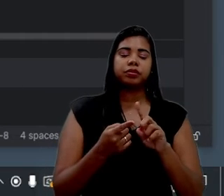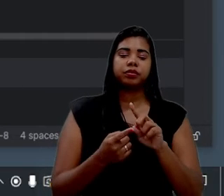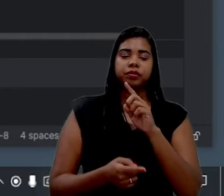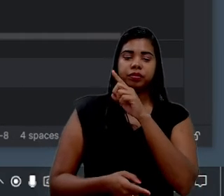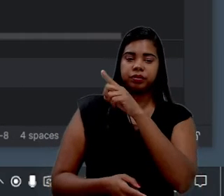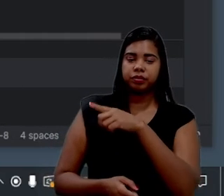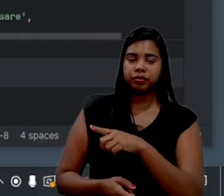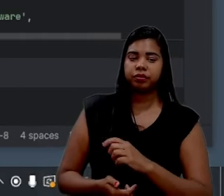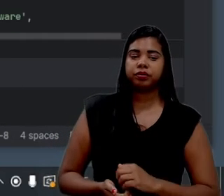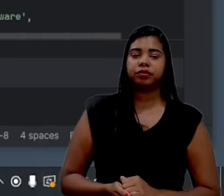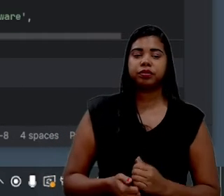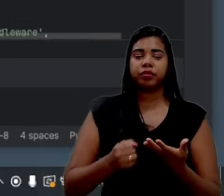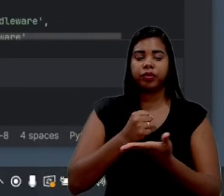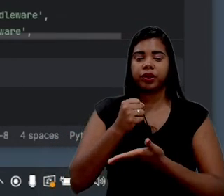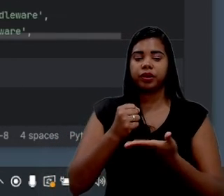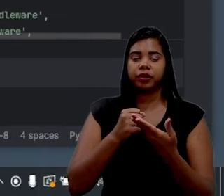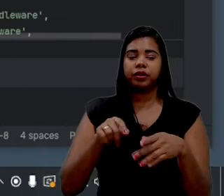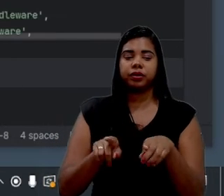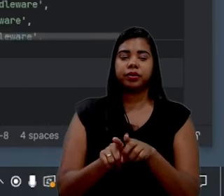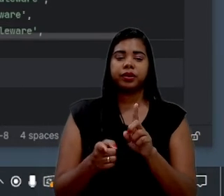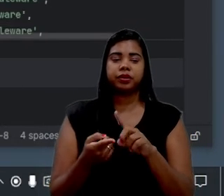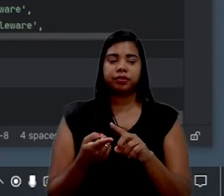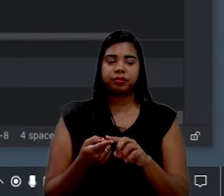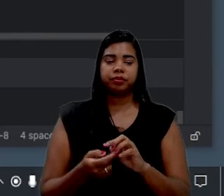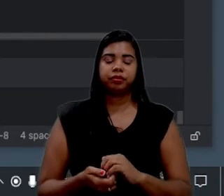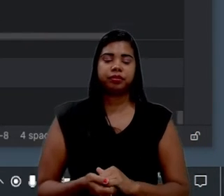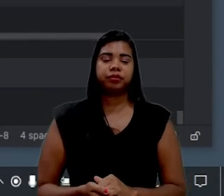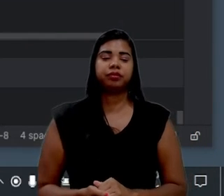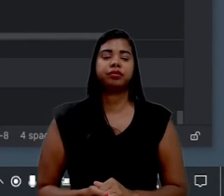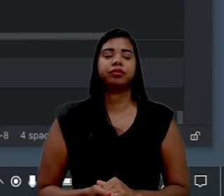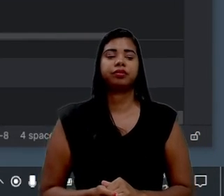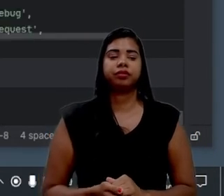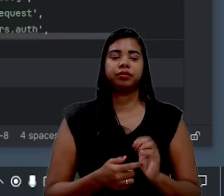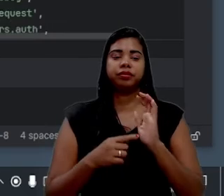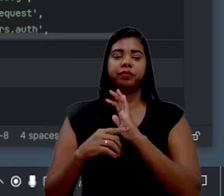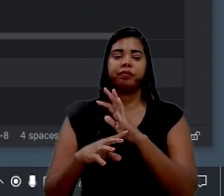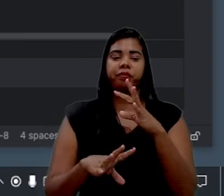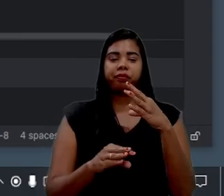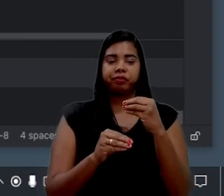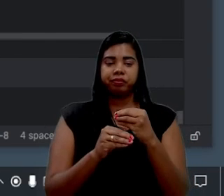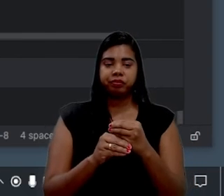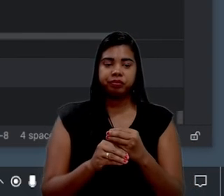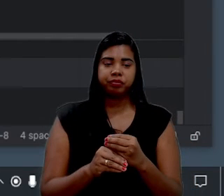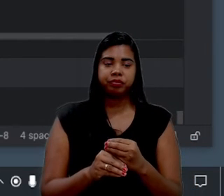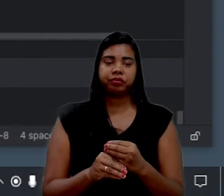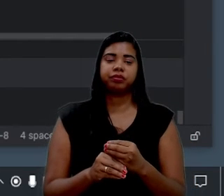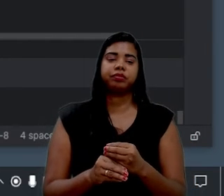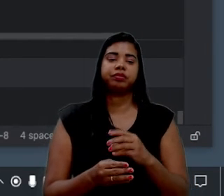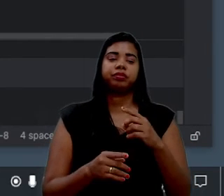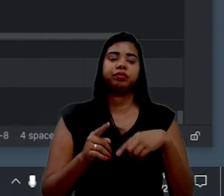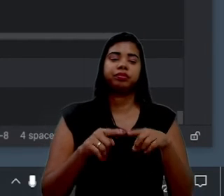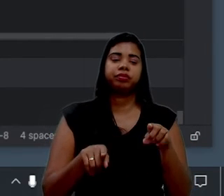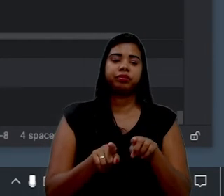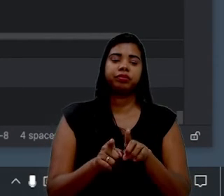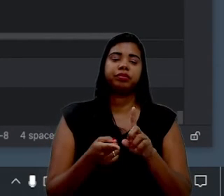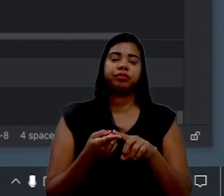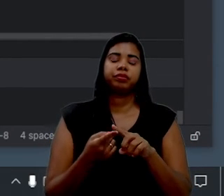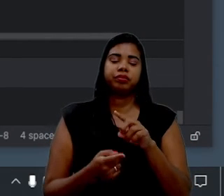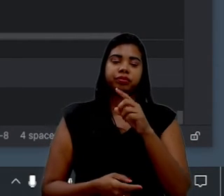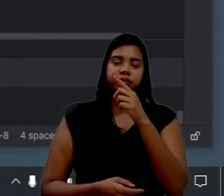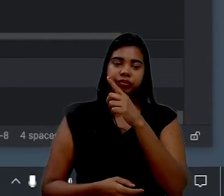tá? Que é a base do template. Além de já ter especificado, né, o apps instalado, aqui onde tem